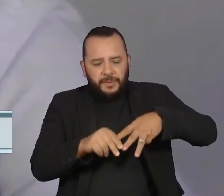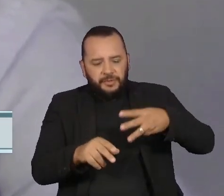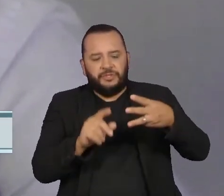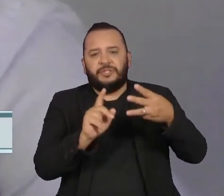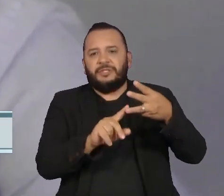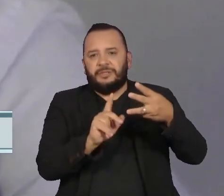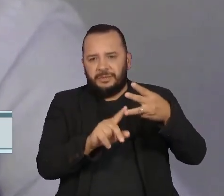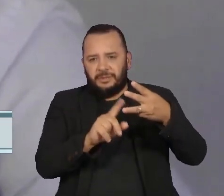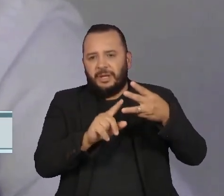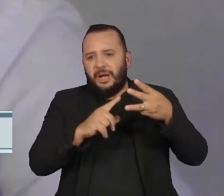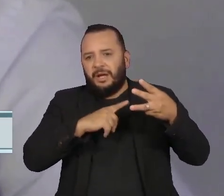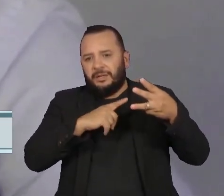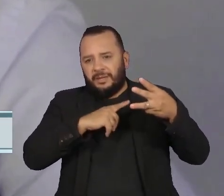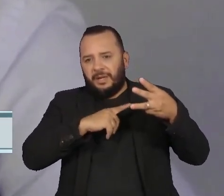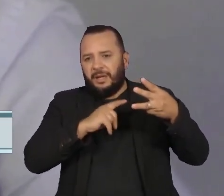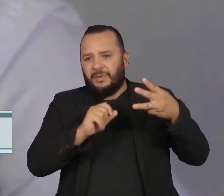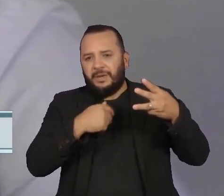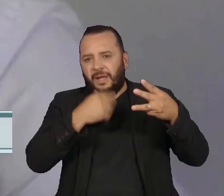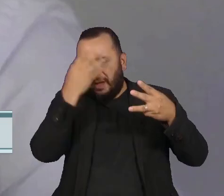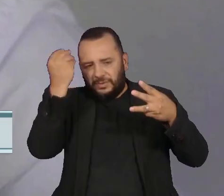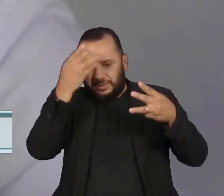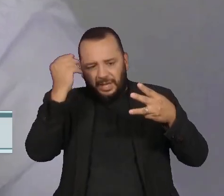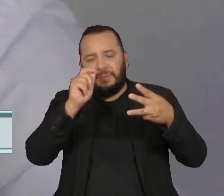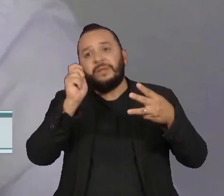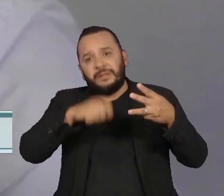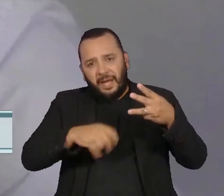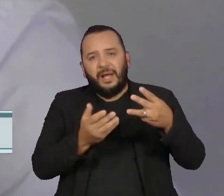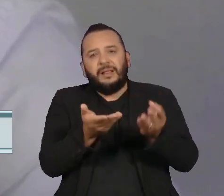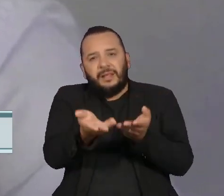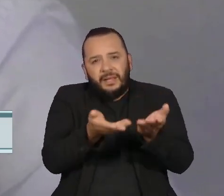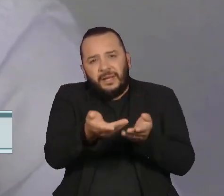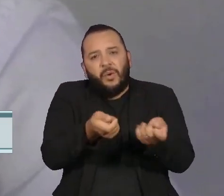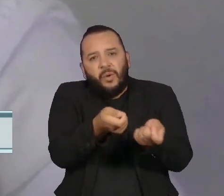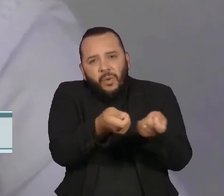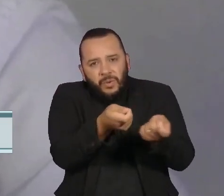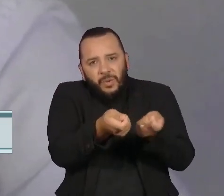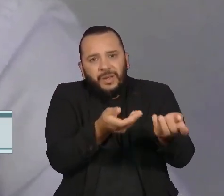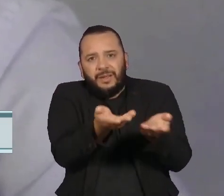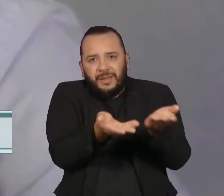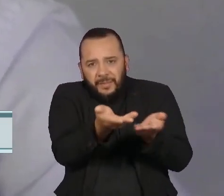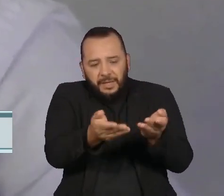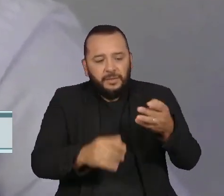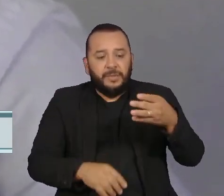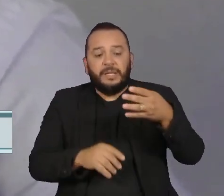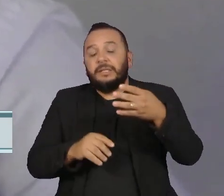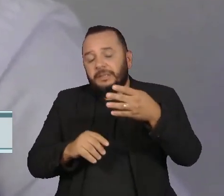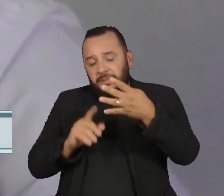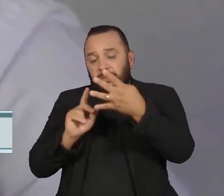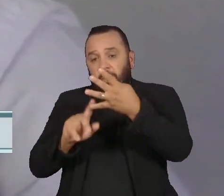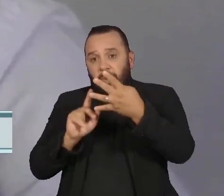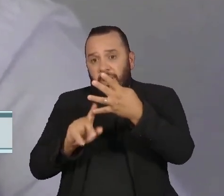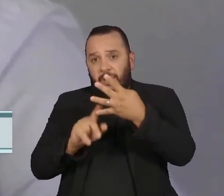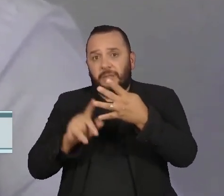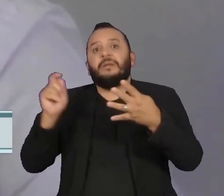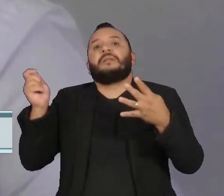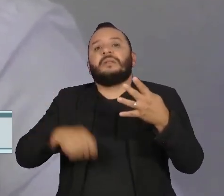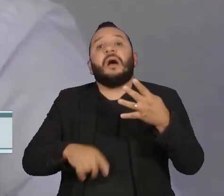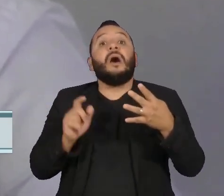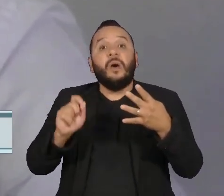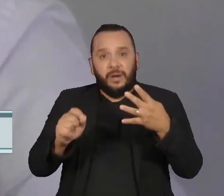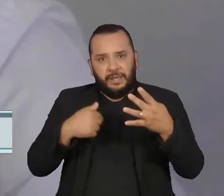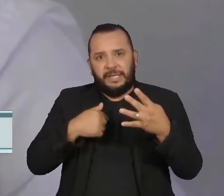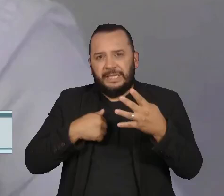conscientizar a população para a gente fazer o diagnóstico precoce e fazer o controle da doença. E já a leucemia não, né? É conscientizar a população